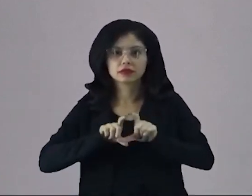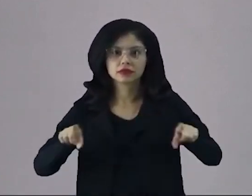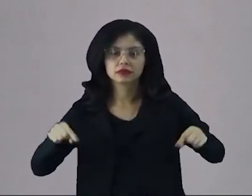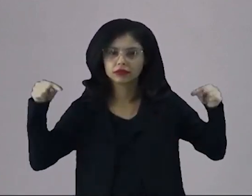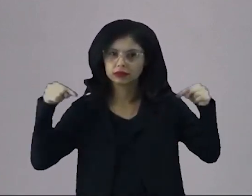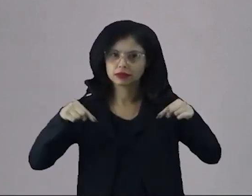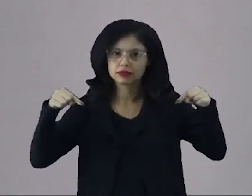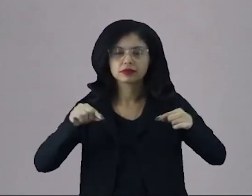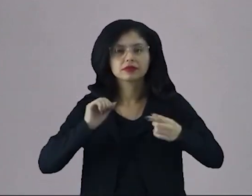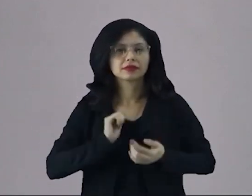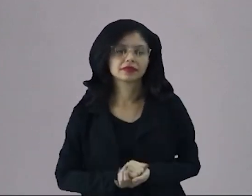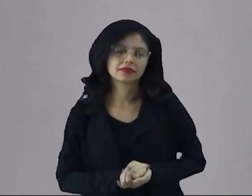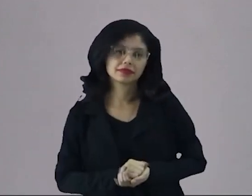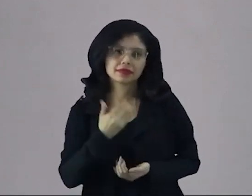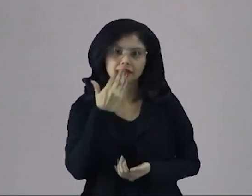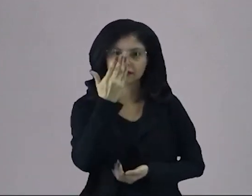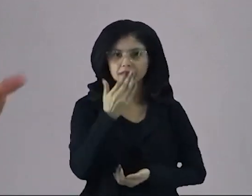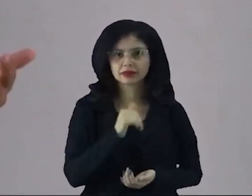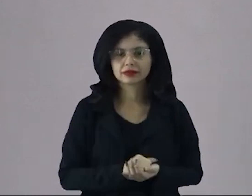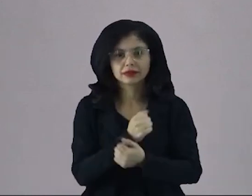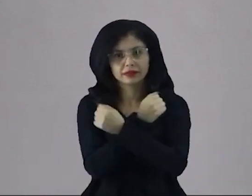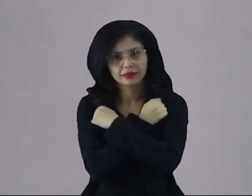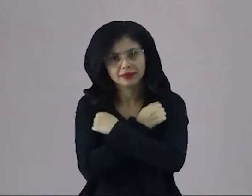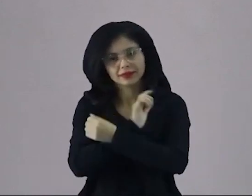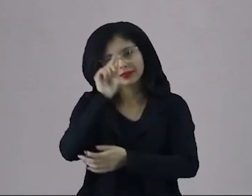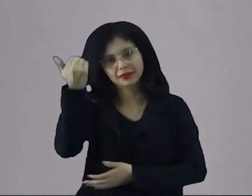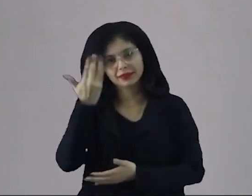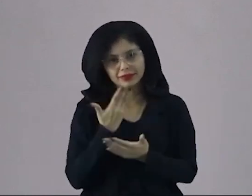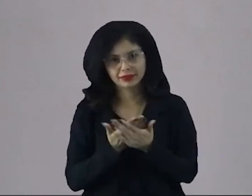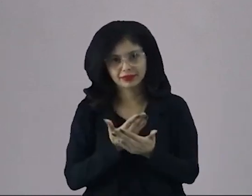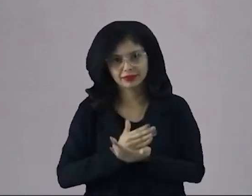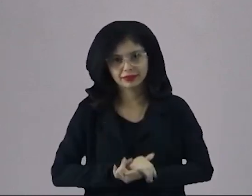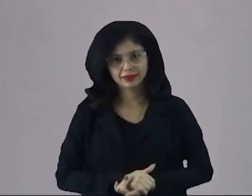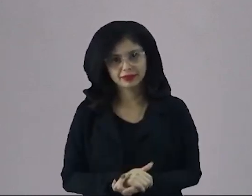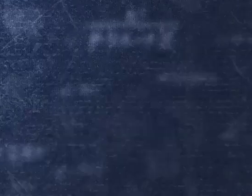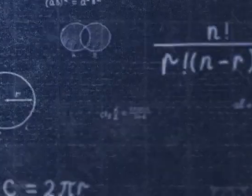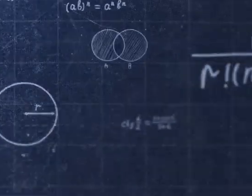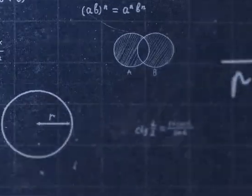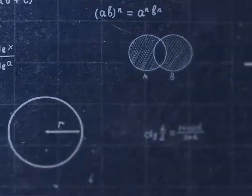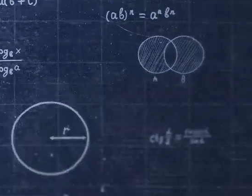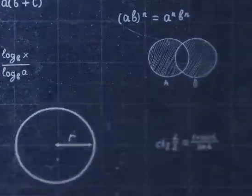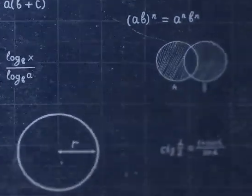endereço eletrônico que está na sua tela. Um abraço e até a próxima!